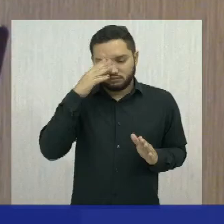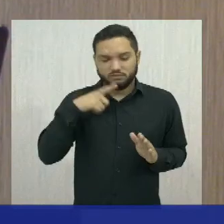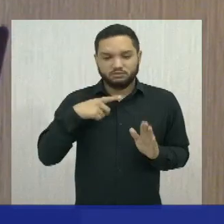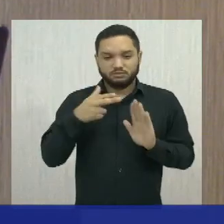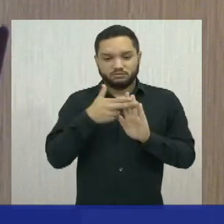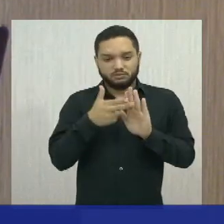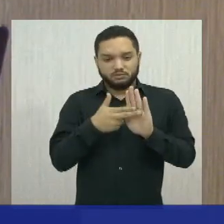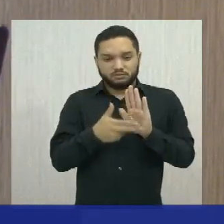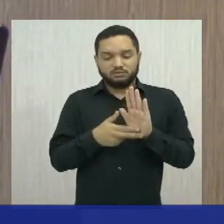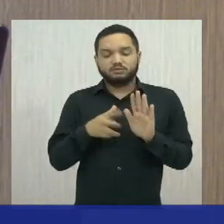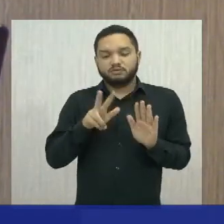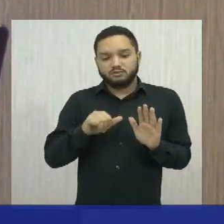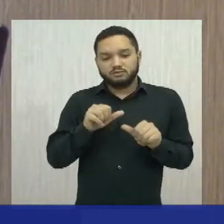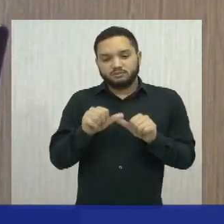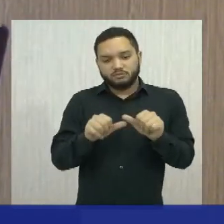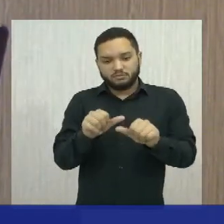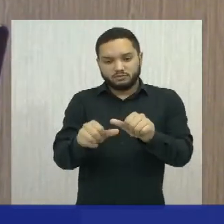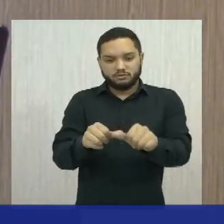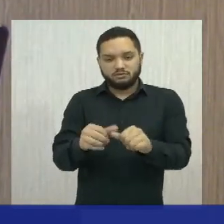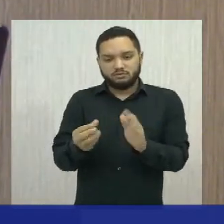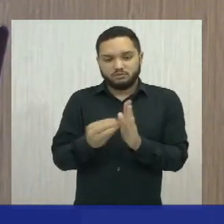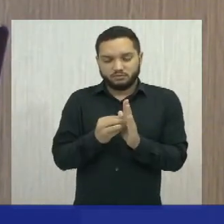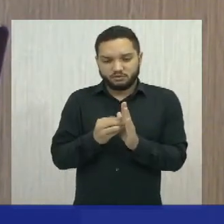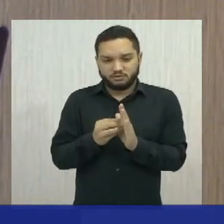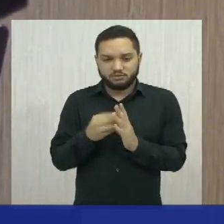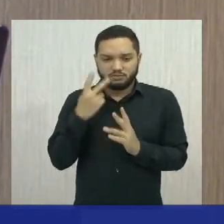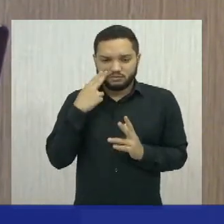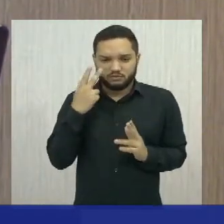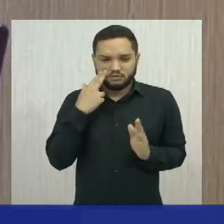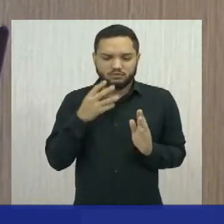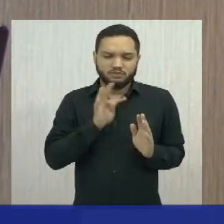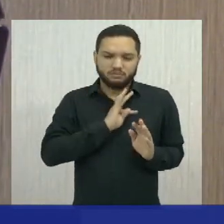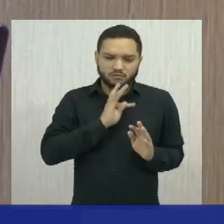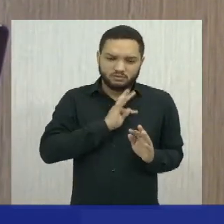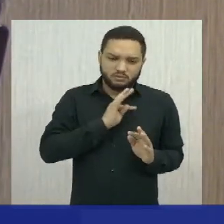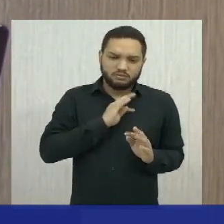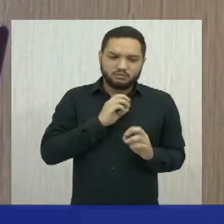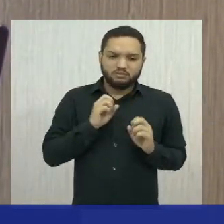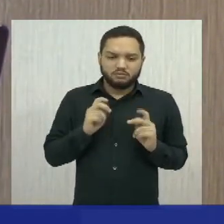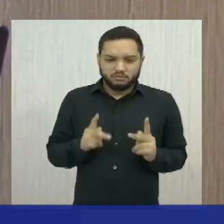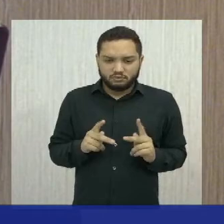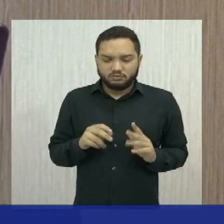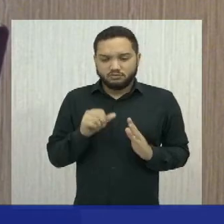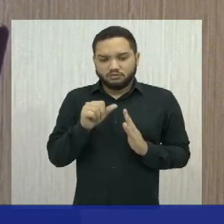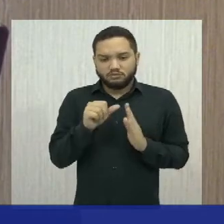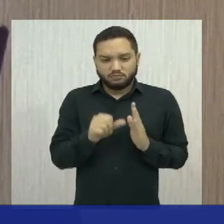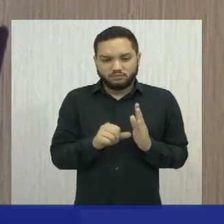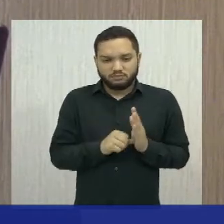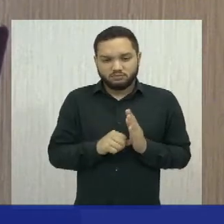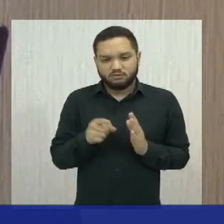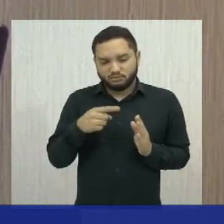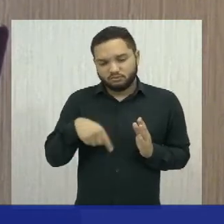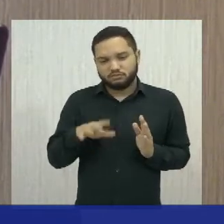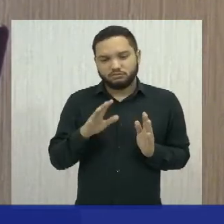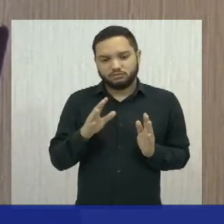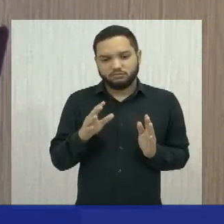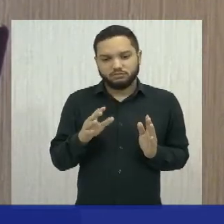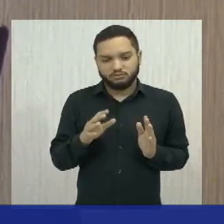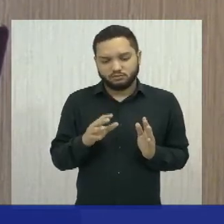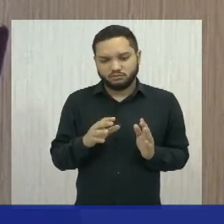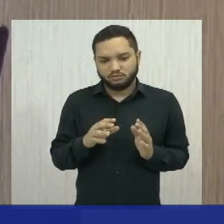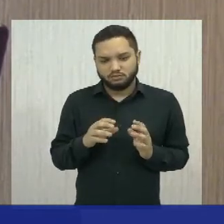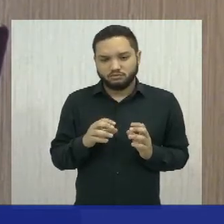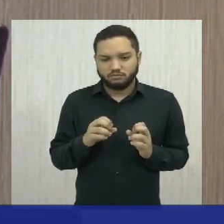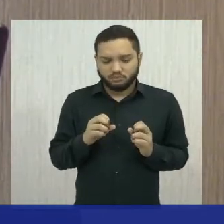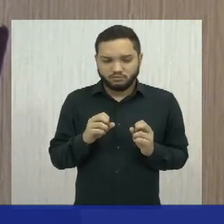que vão sendo atualizadas, a gente coloca aqui no mecanismo normas técnicas e tal, vão sendo atualizadas, a gente já coloca com algum